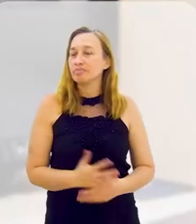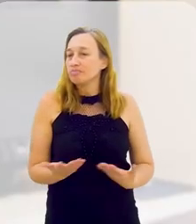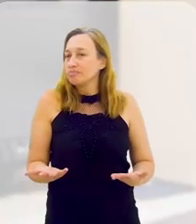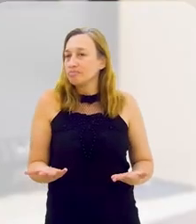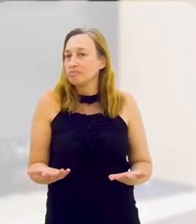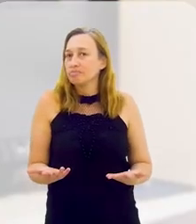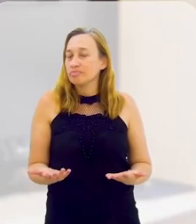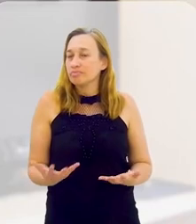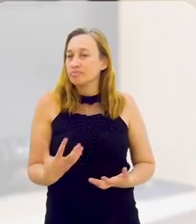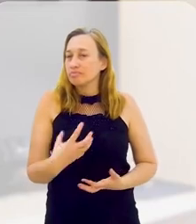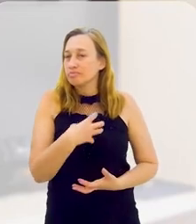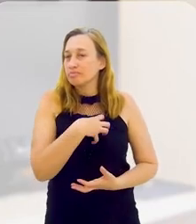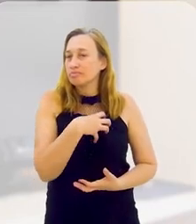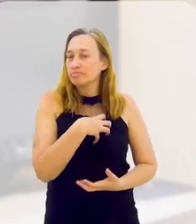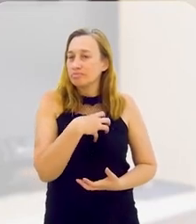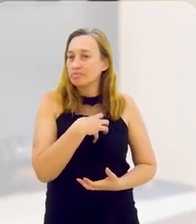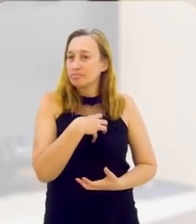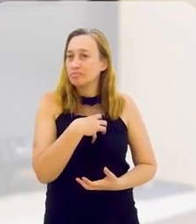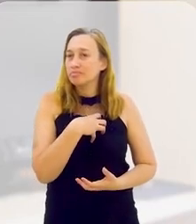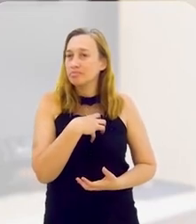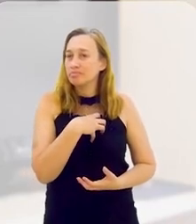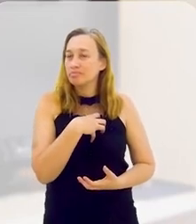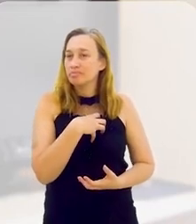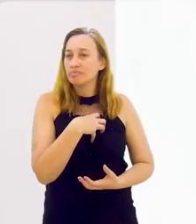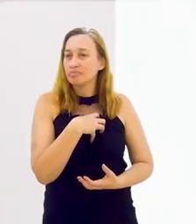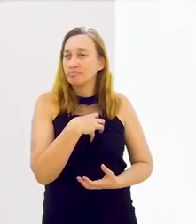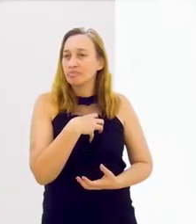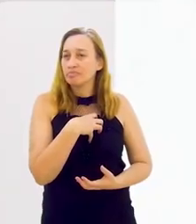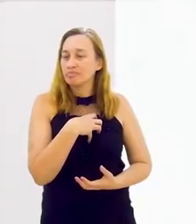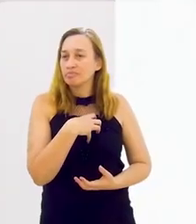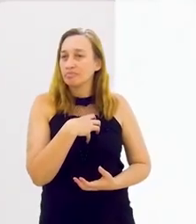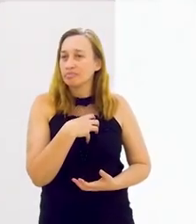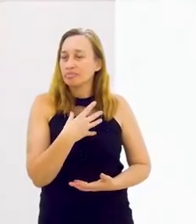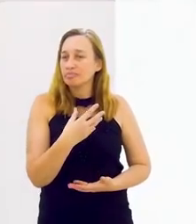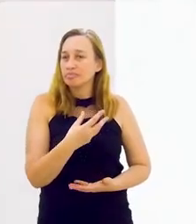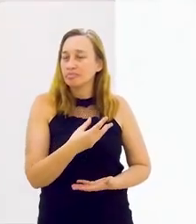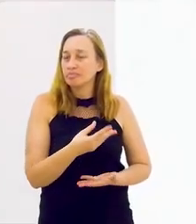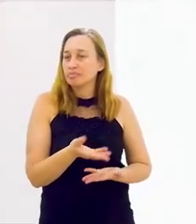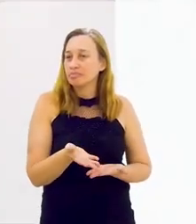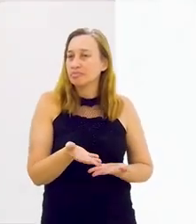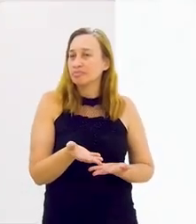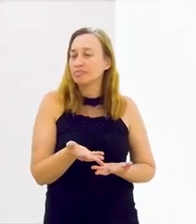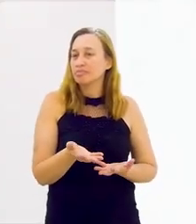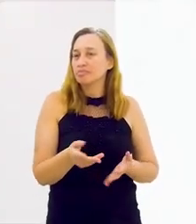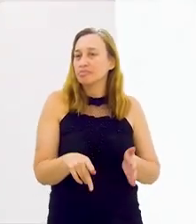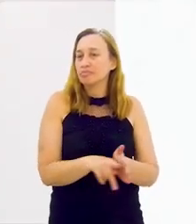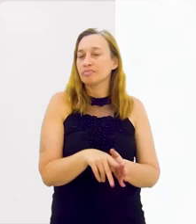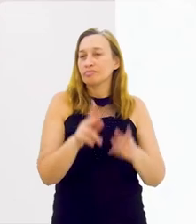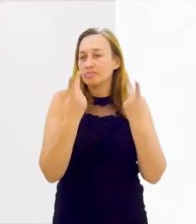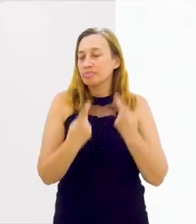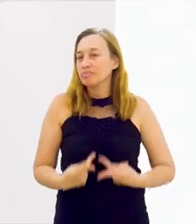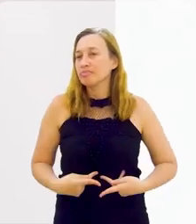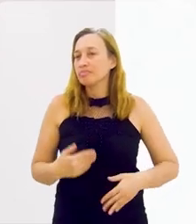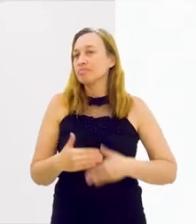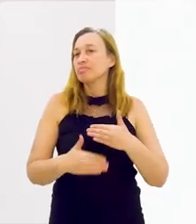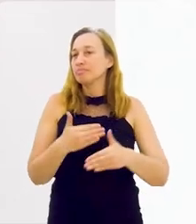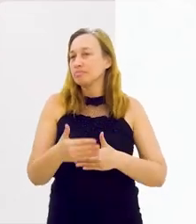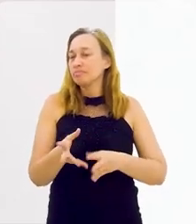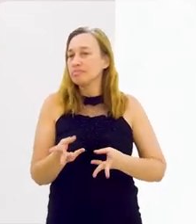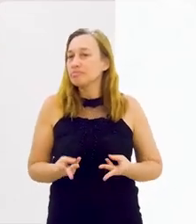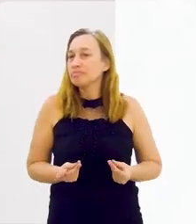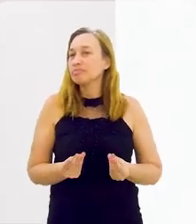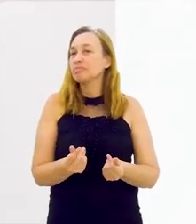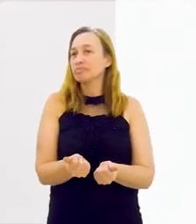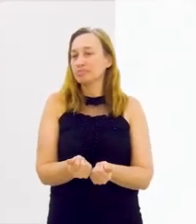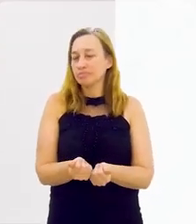é alma com alma, é os sentimentos com sentimento, né? É tudo material humano. Então, a gente acaba desenvolvendo